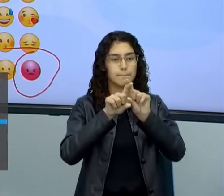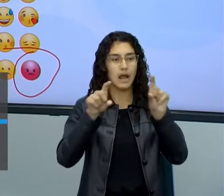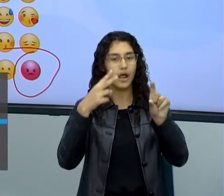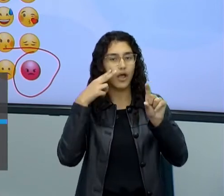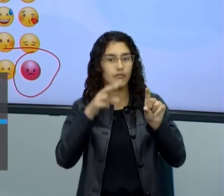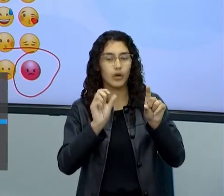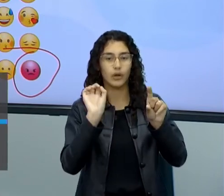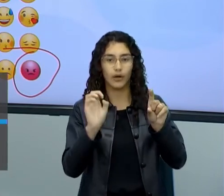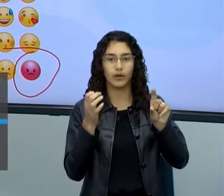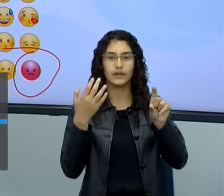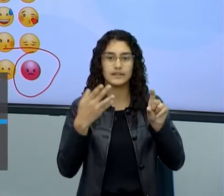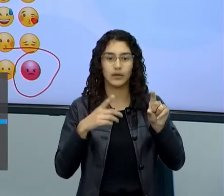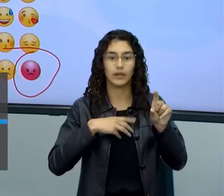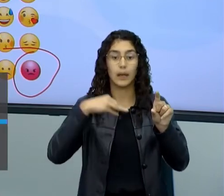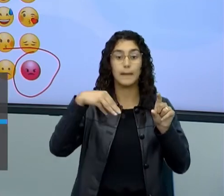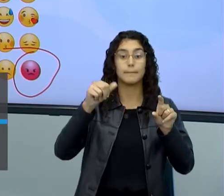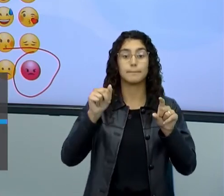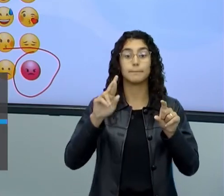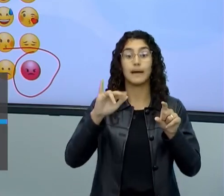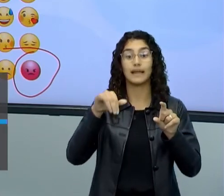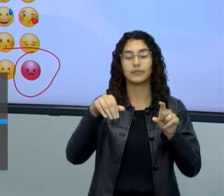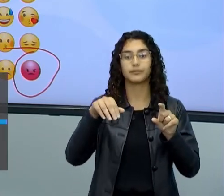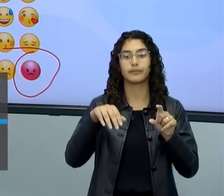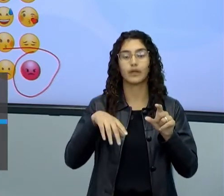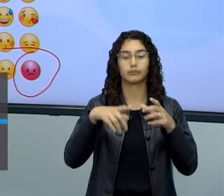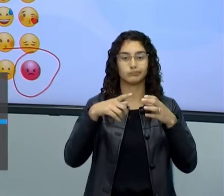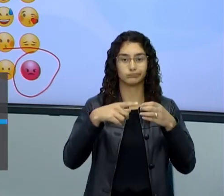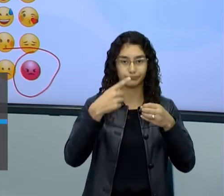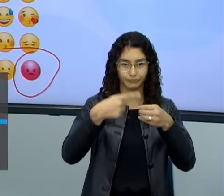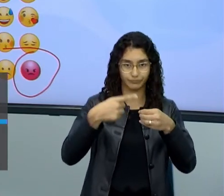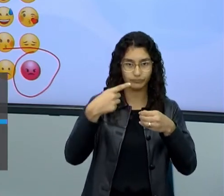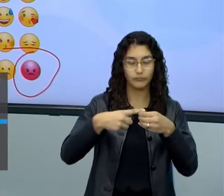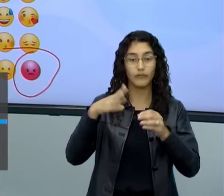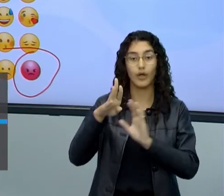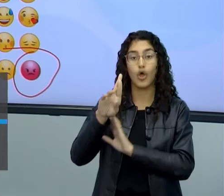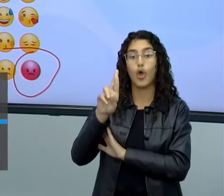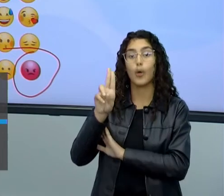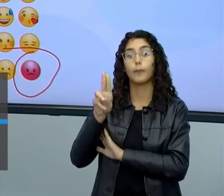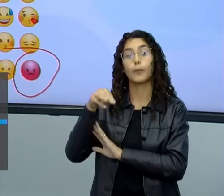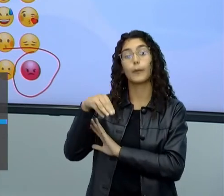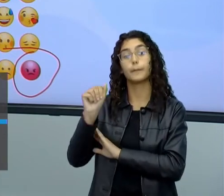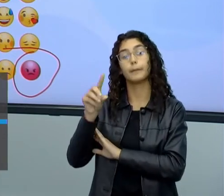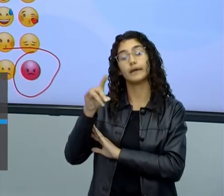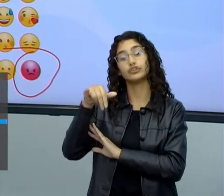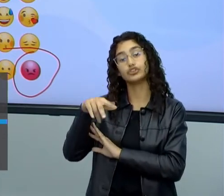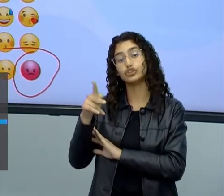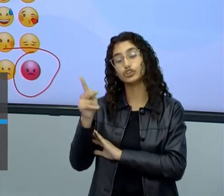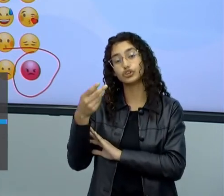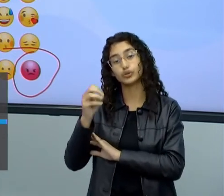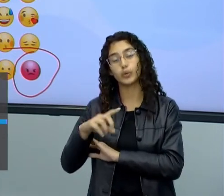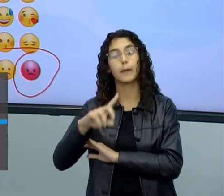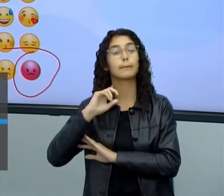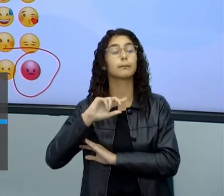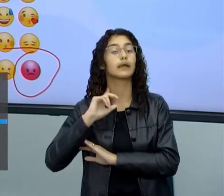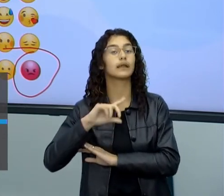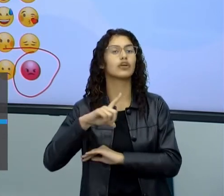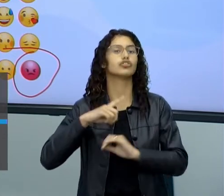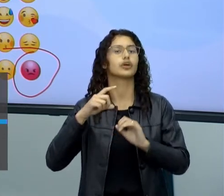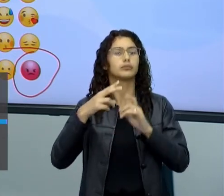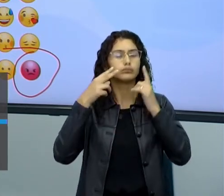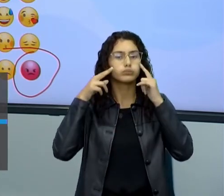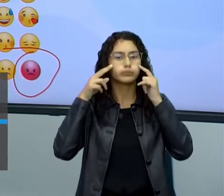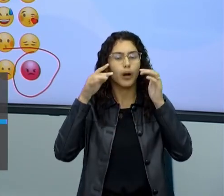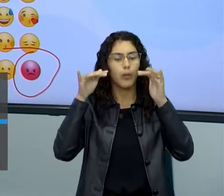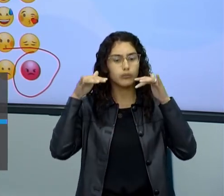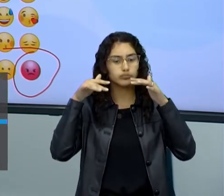quando aconteceu a questão lá de Mariana, Brumadinho, né? Aconteceu. Aí eu tinha lá a imagem da